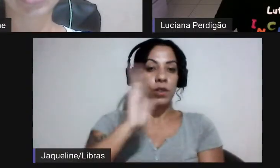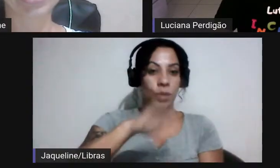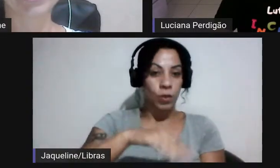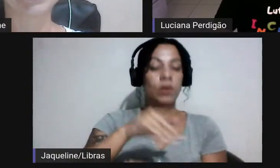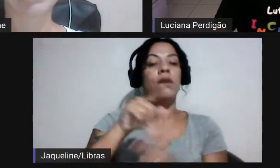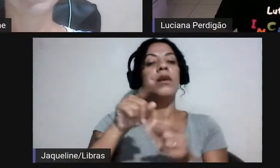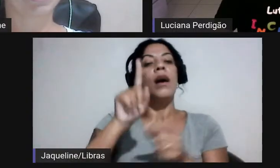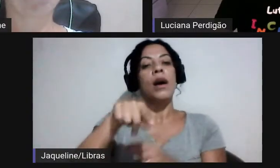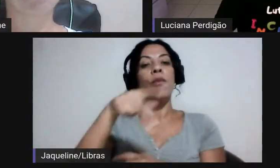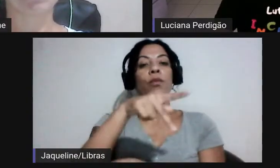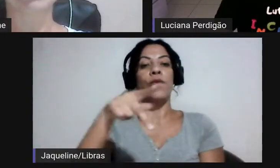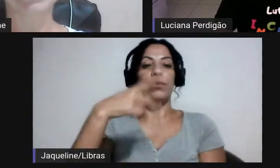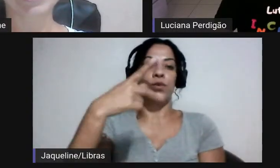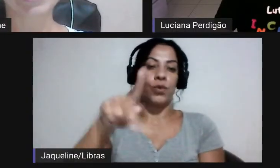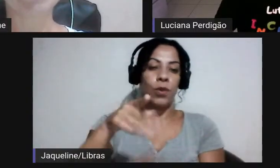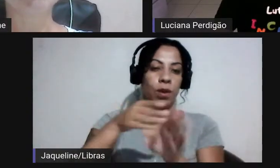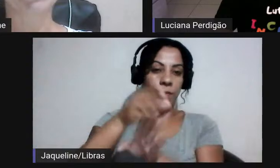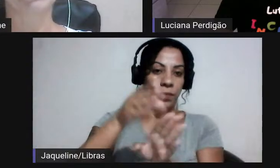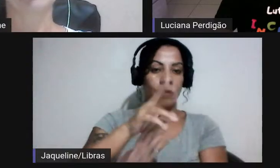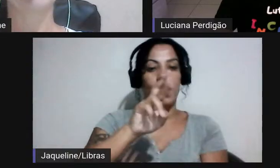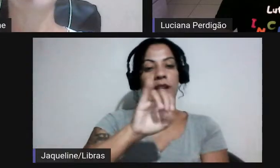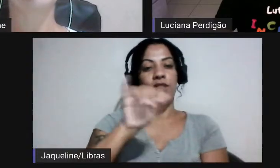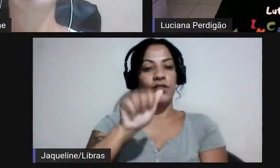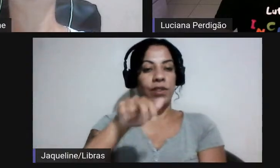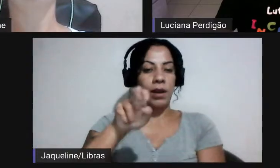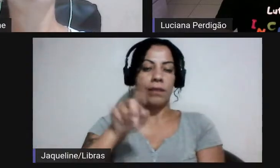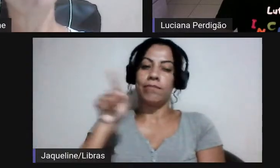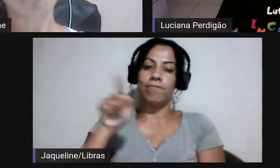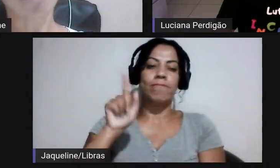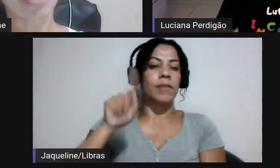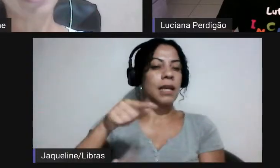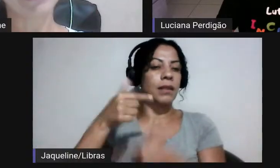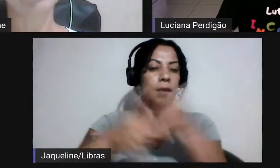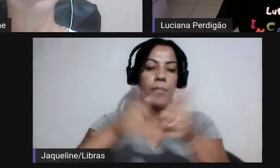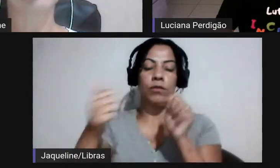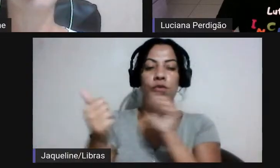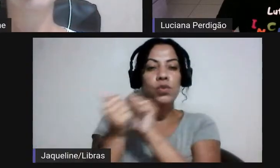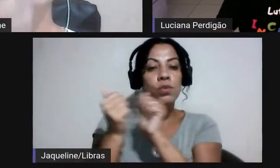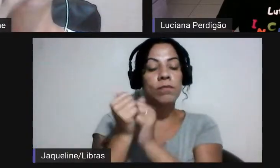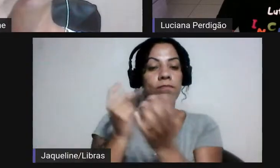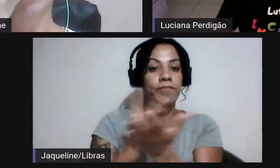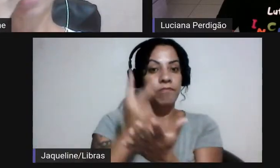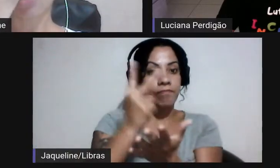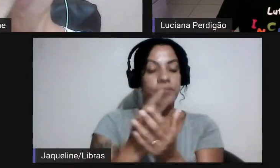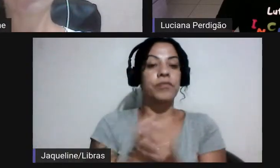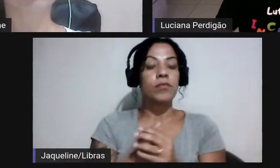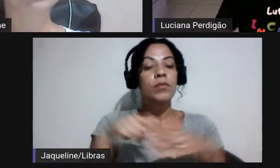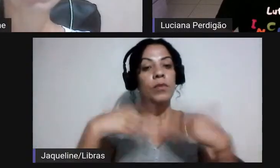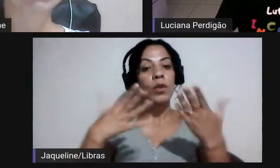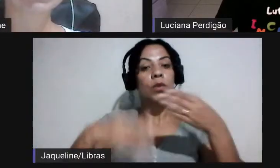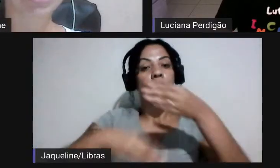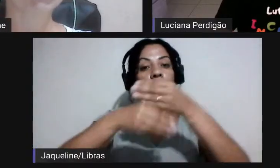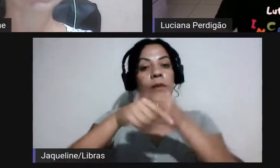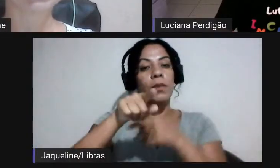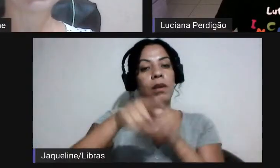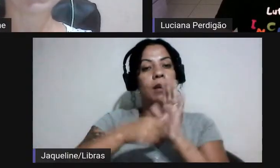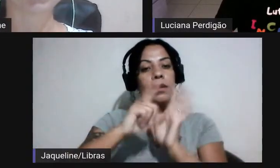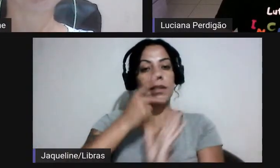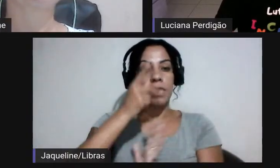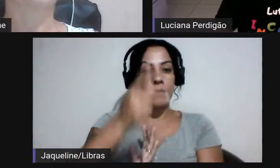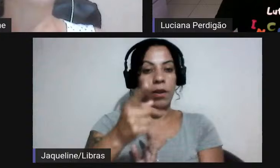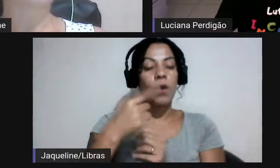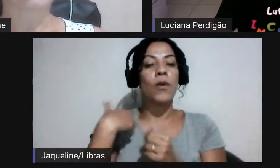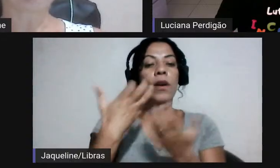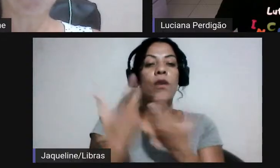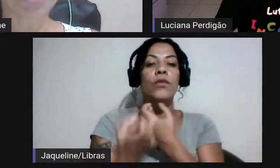professora Rejane, né, uma parceira, e dentro da sua fala eu queria ressaltar algo que você trouxe lá no